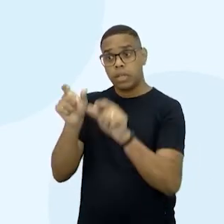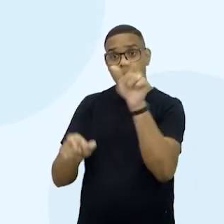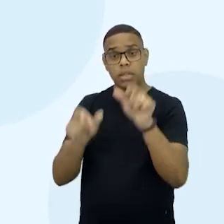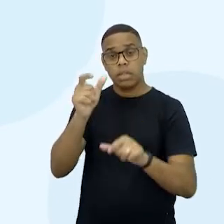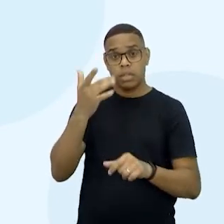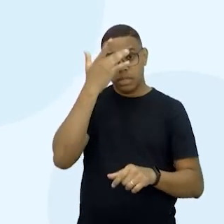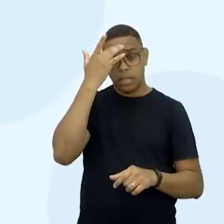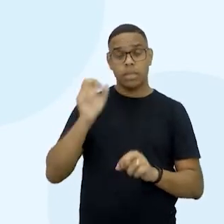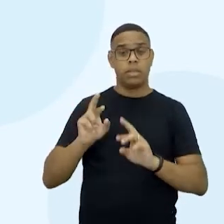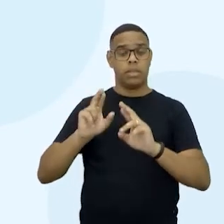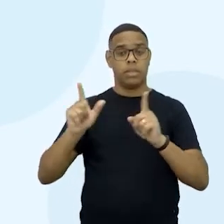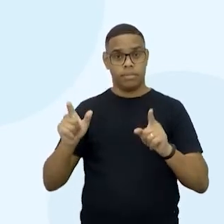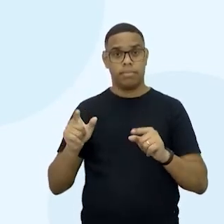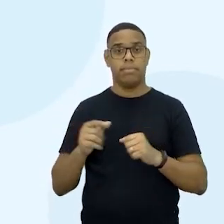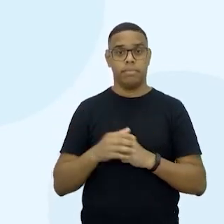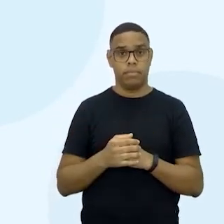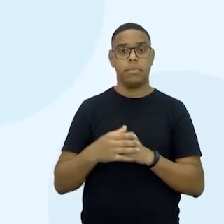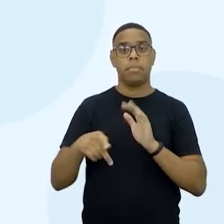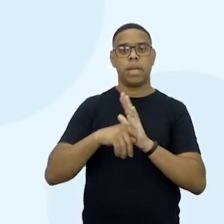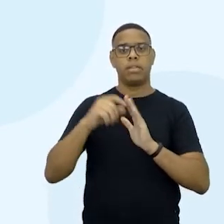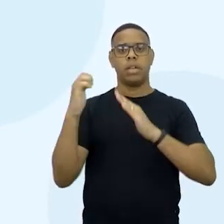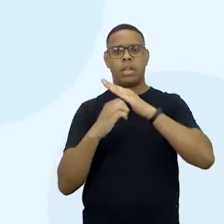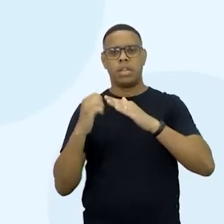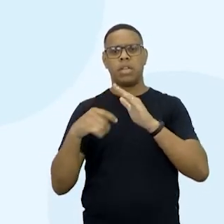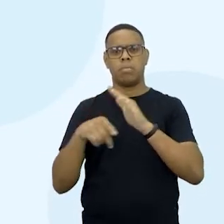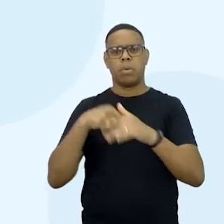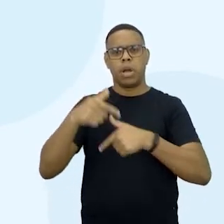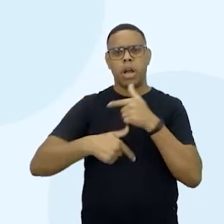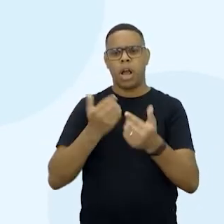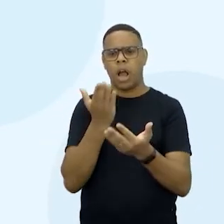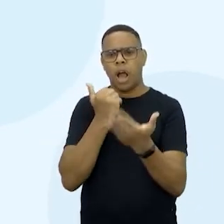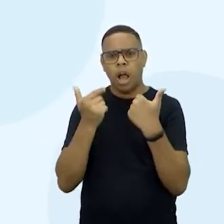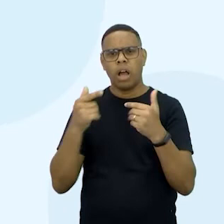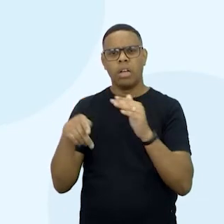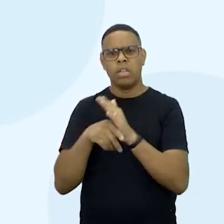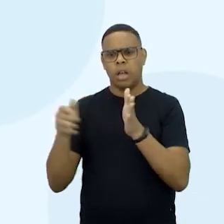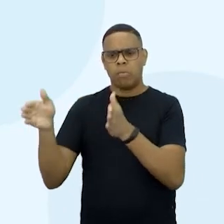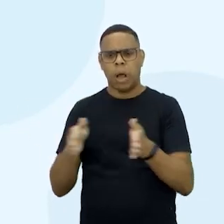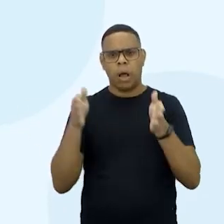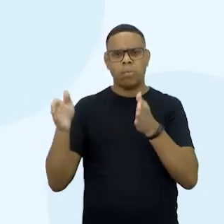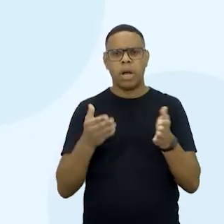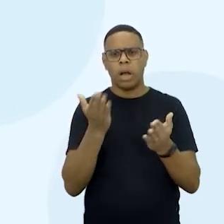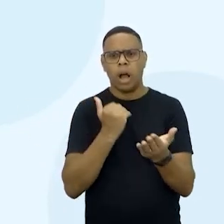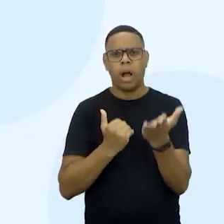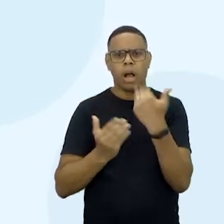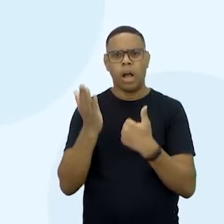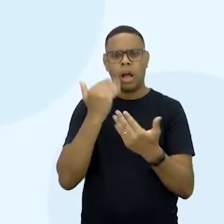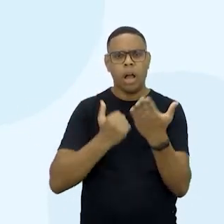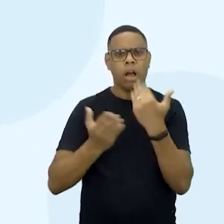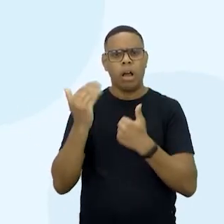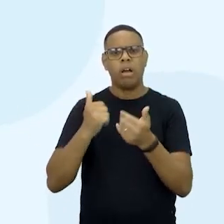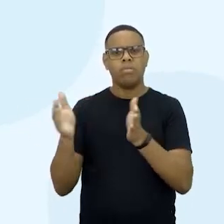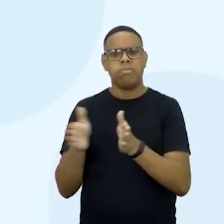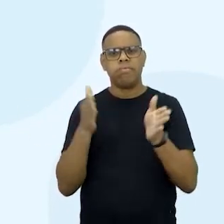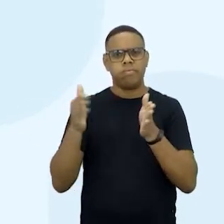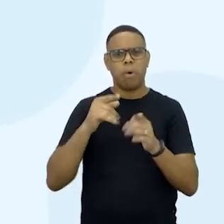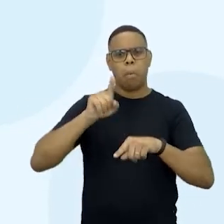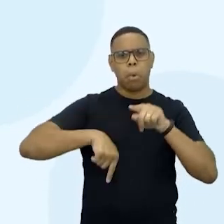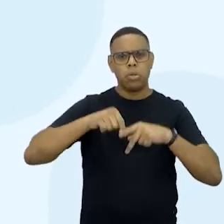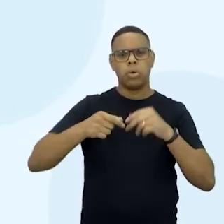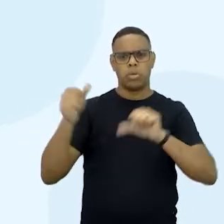passa a ser mais industrializado ou seja o passo a consumir cada vez mais